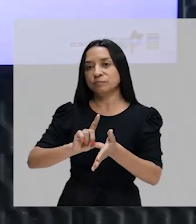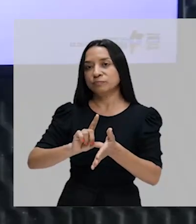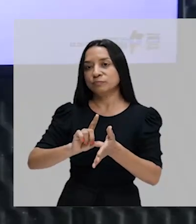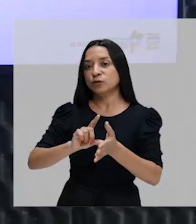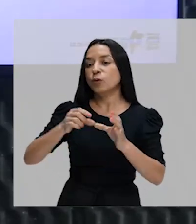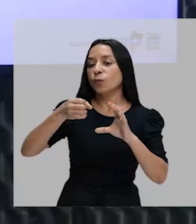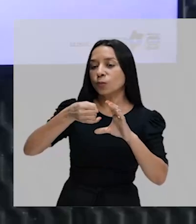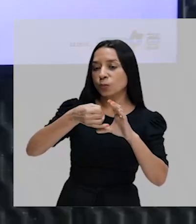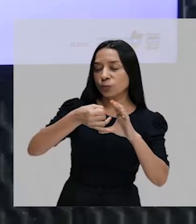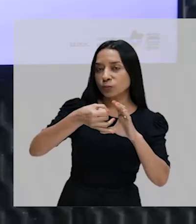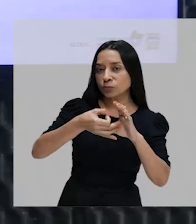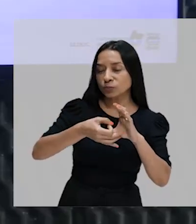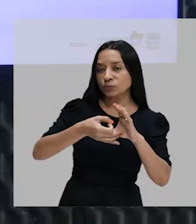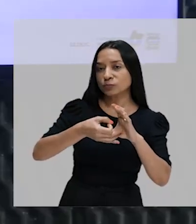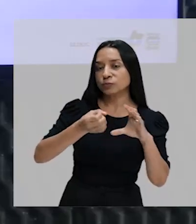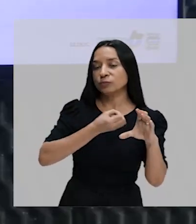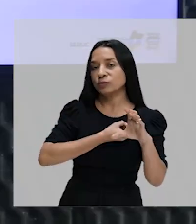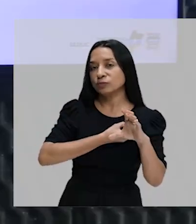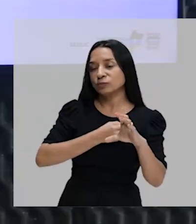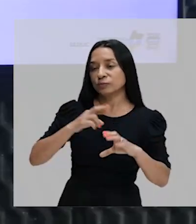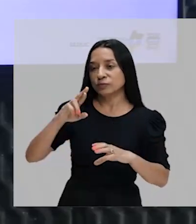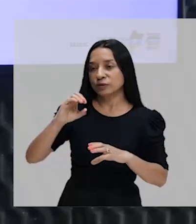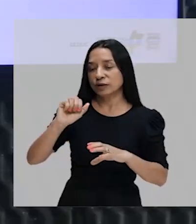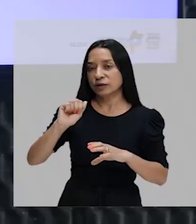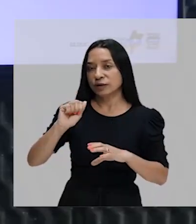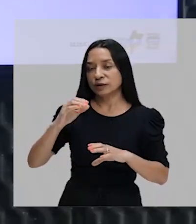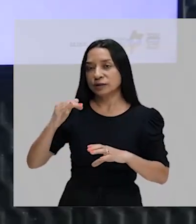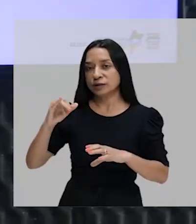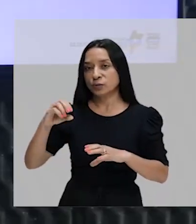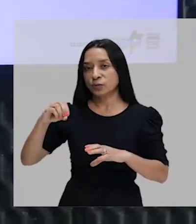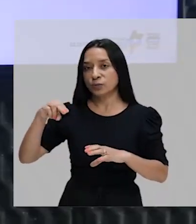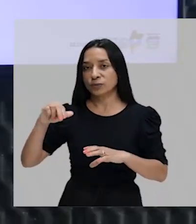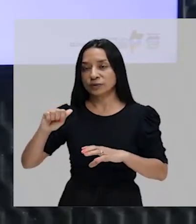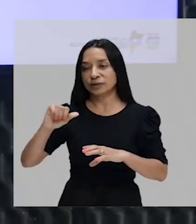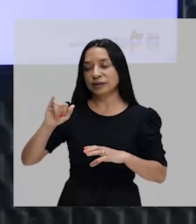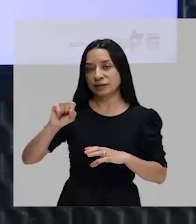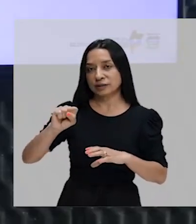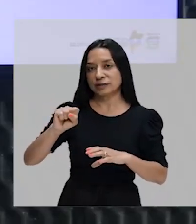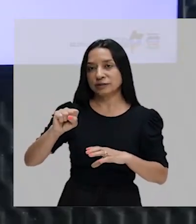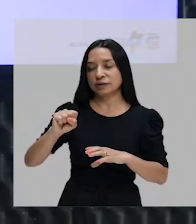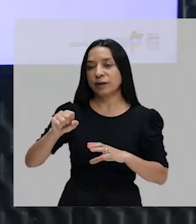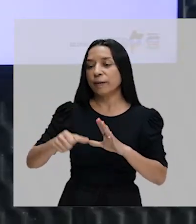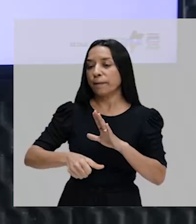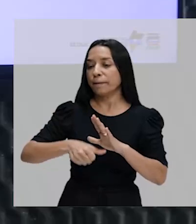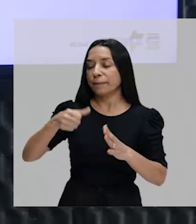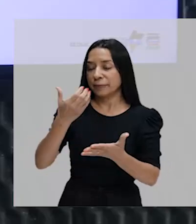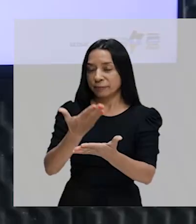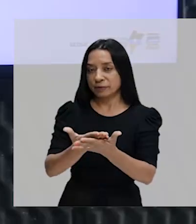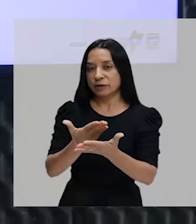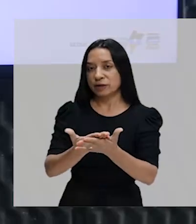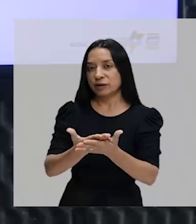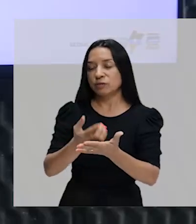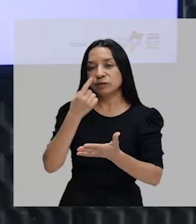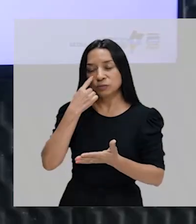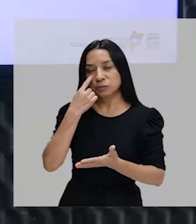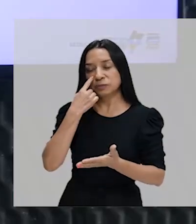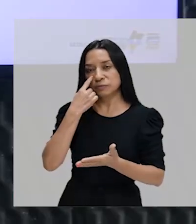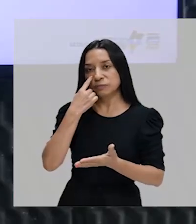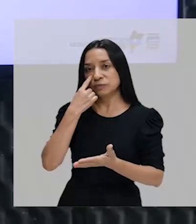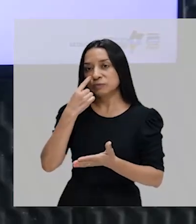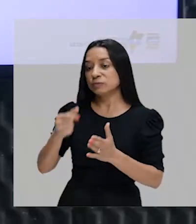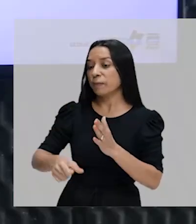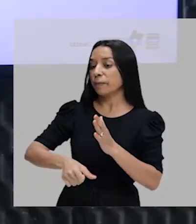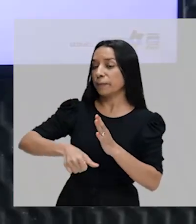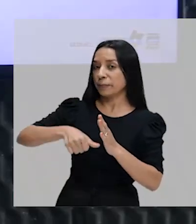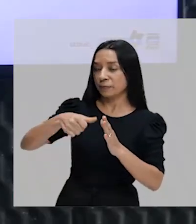dos números racionais. Na aula anterior, nós vimos a primeira parte. Lá nessa aula, que se você tiver alguma dúvida,